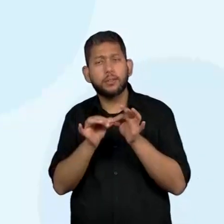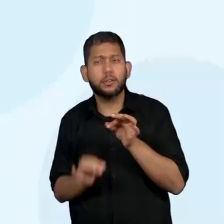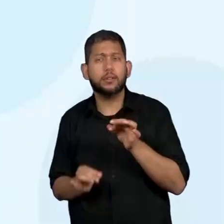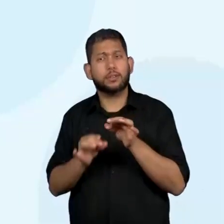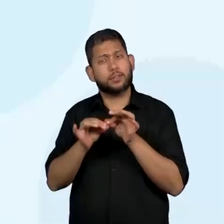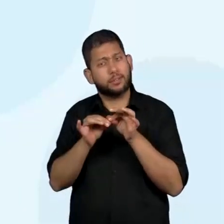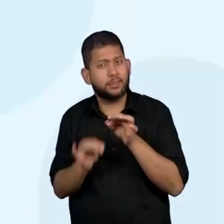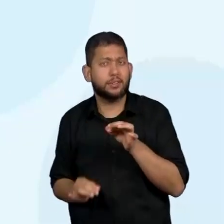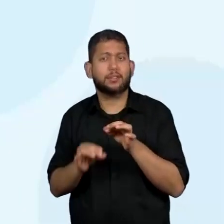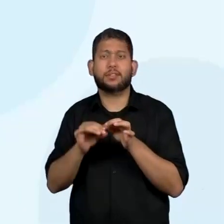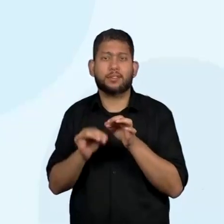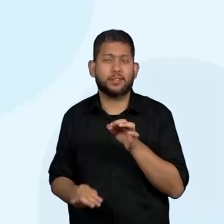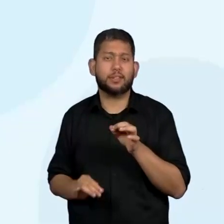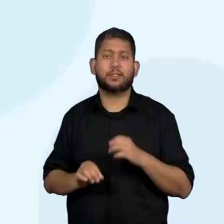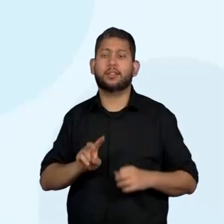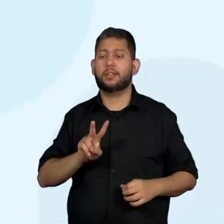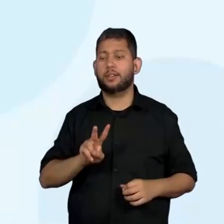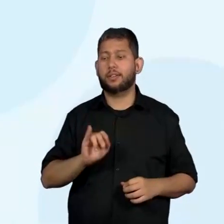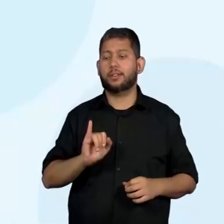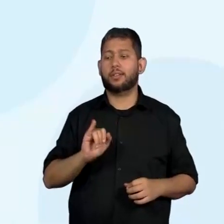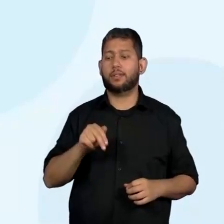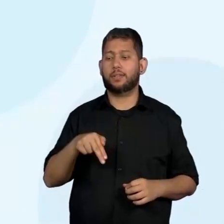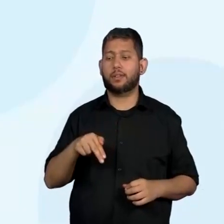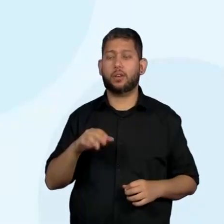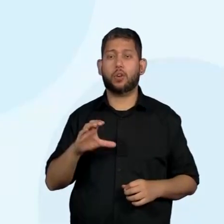que ah é verdade 20